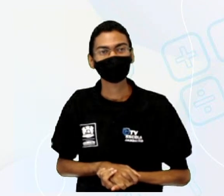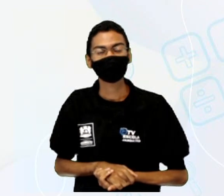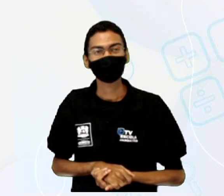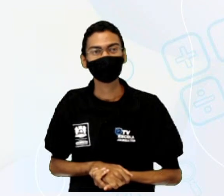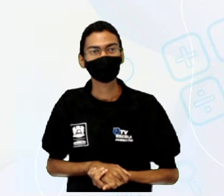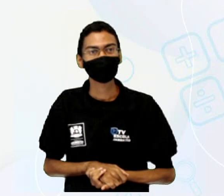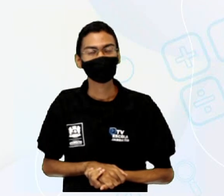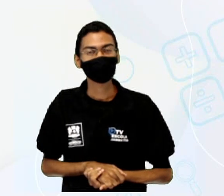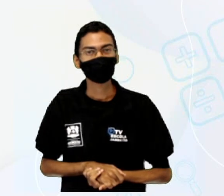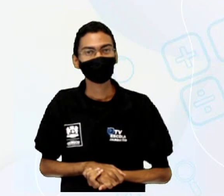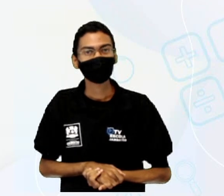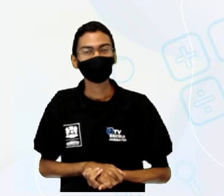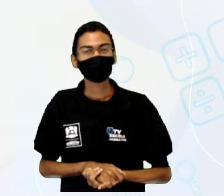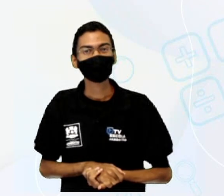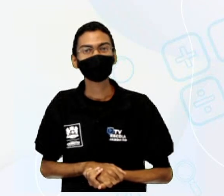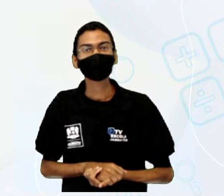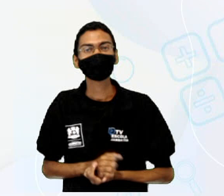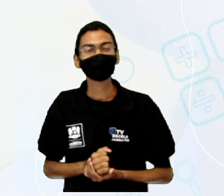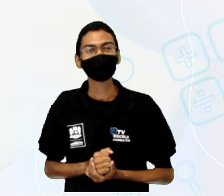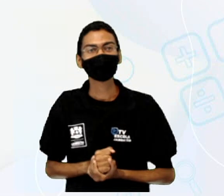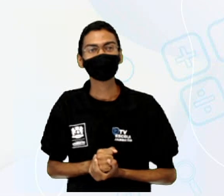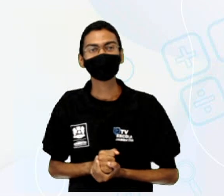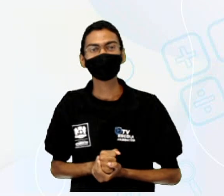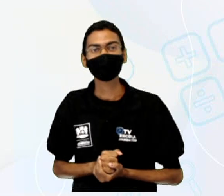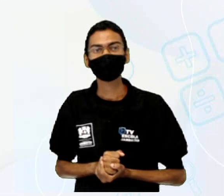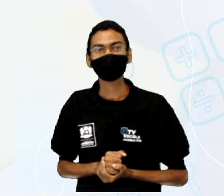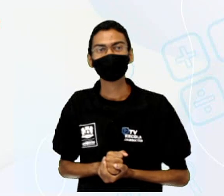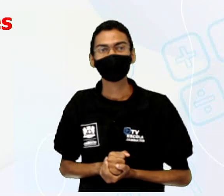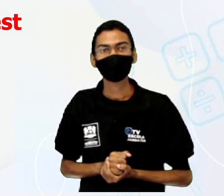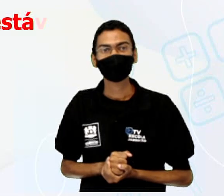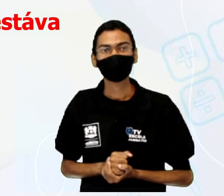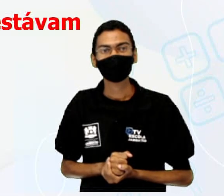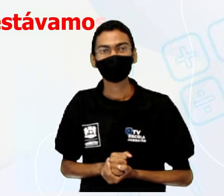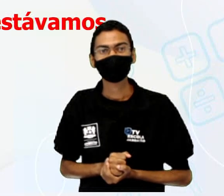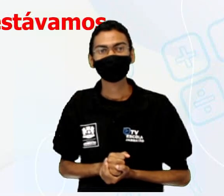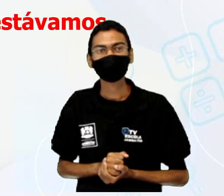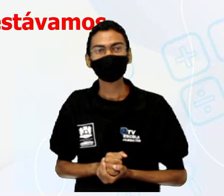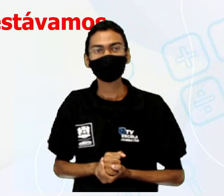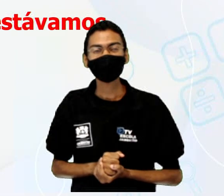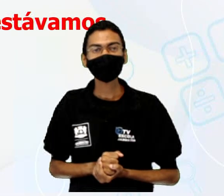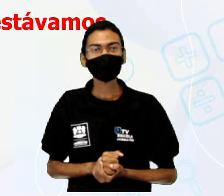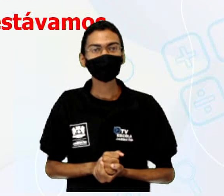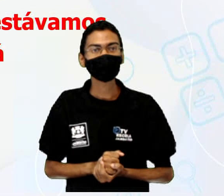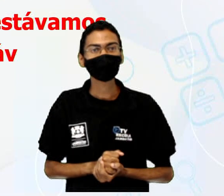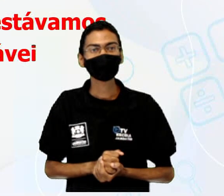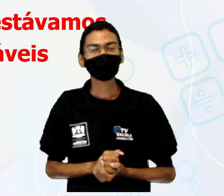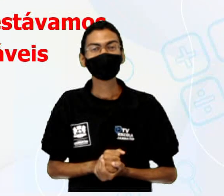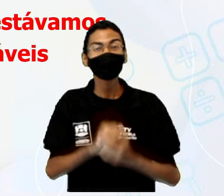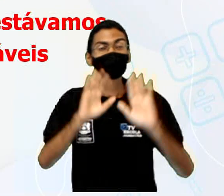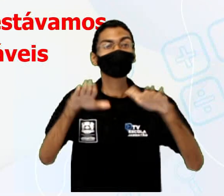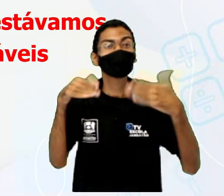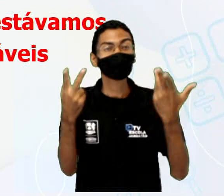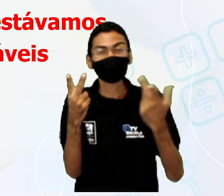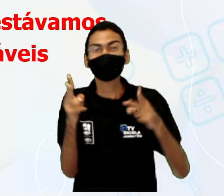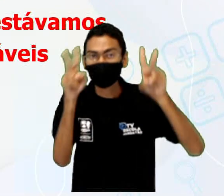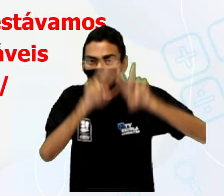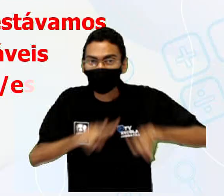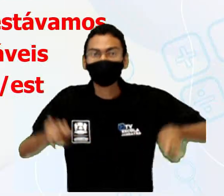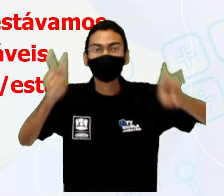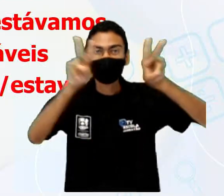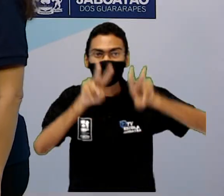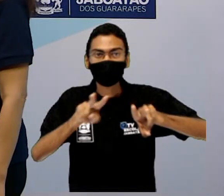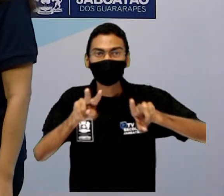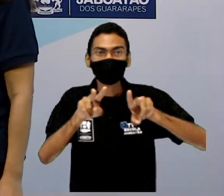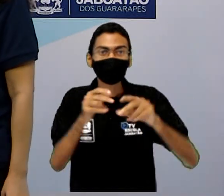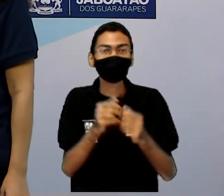it was, we were, you were, they were. Então, observa que de um